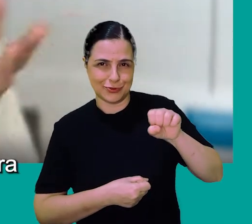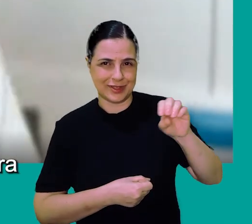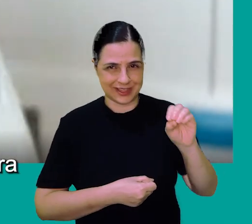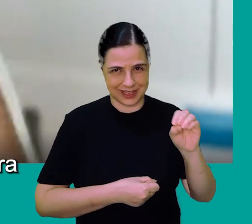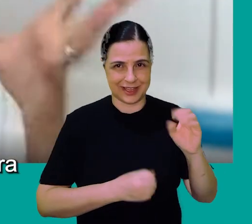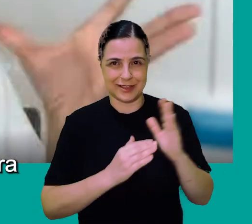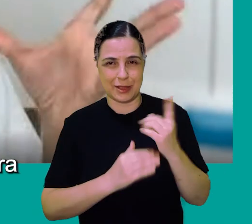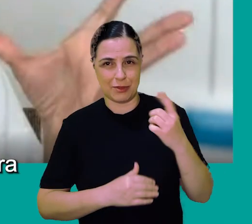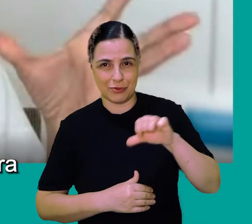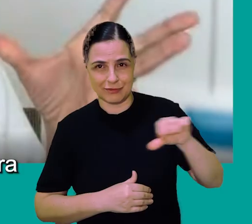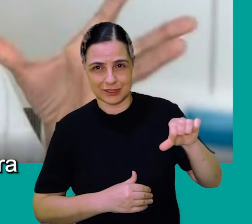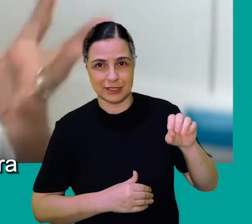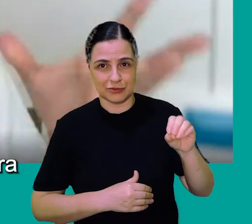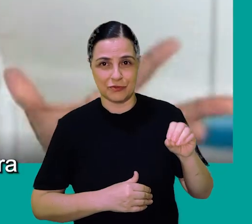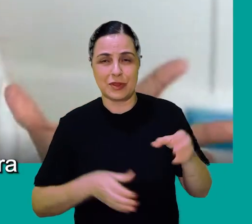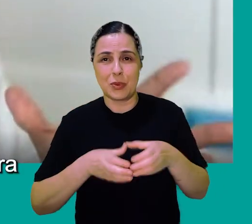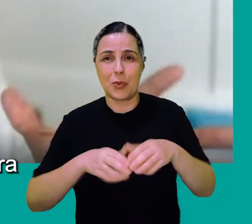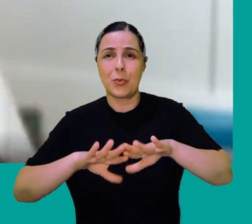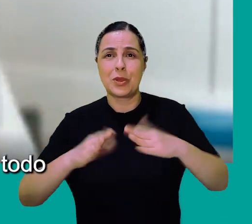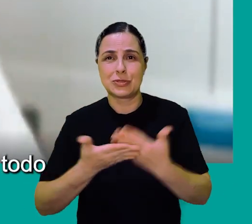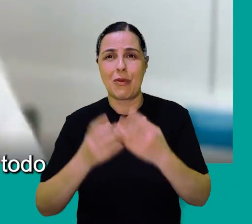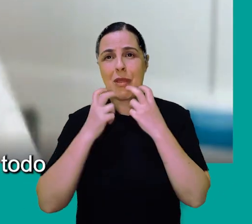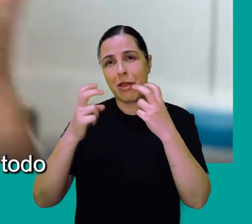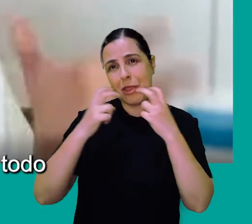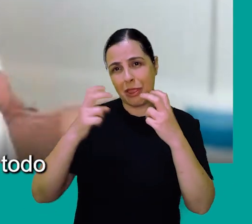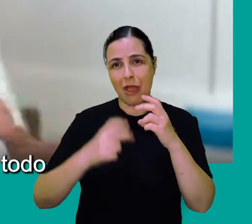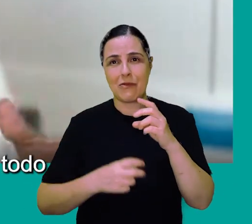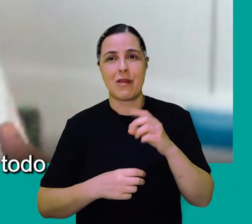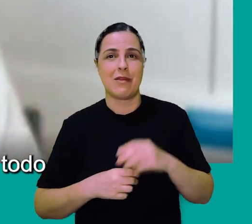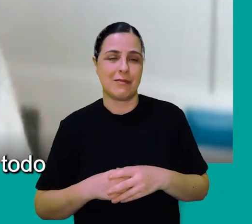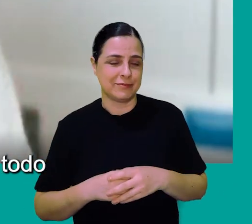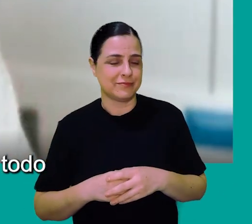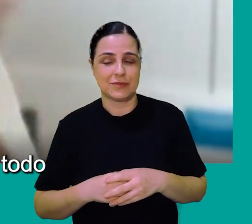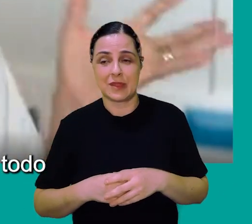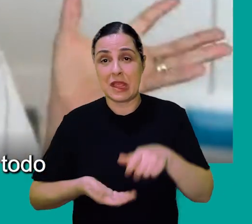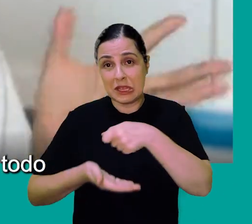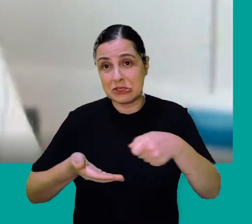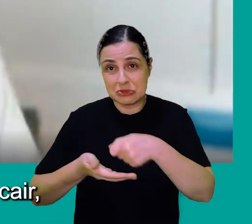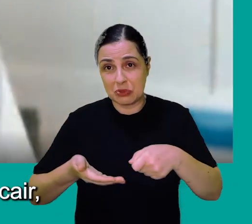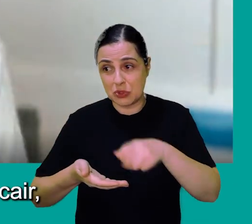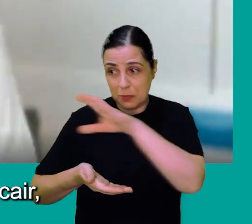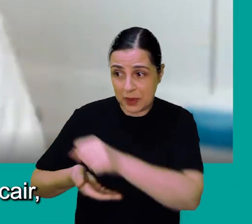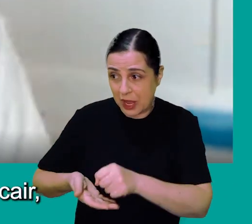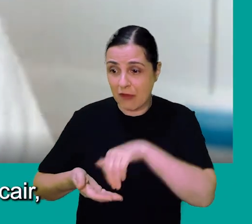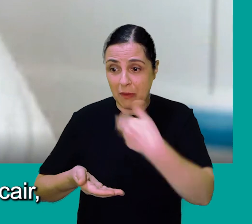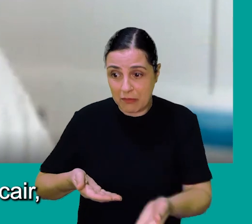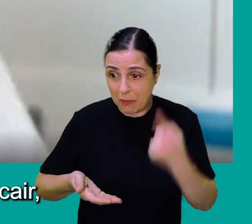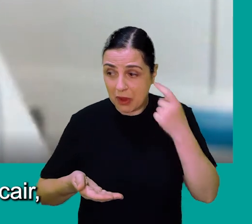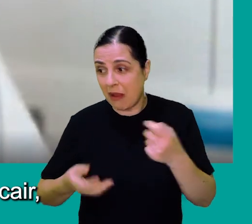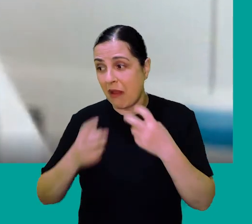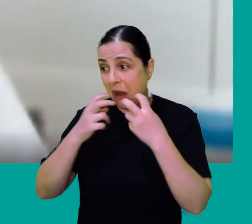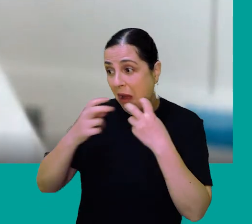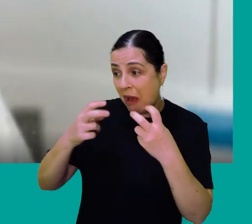inteira gritava "Durr!", só tinha isso. Tipo assim, você derrubava um estojo, todo mundo "Durr!", daí você ficava com medo